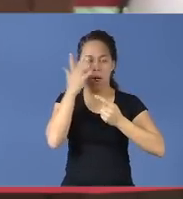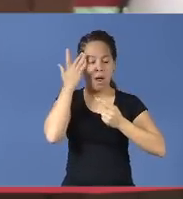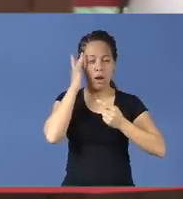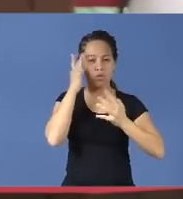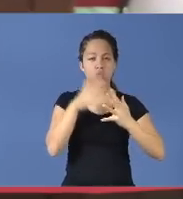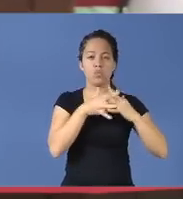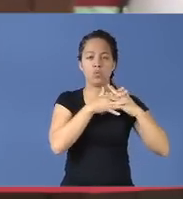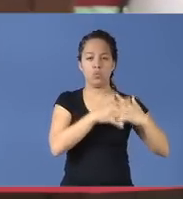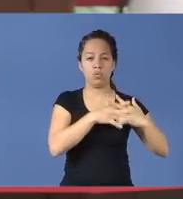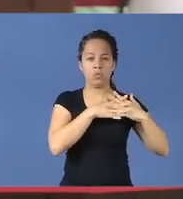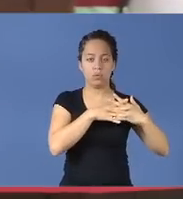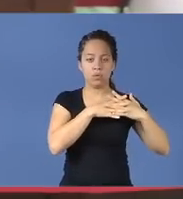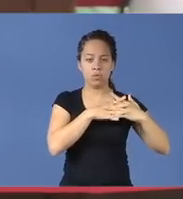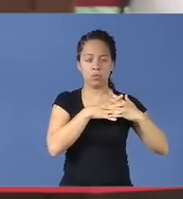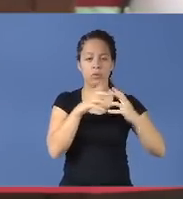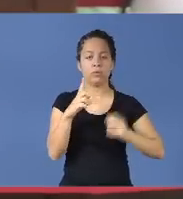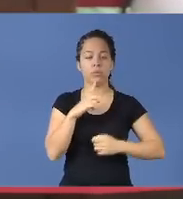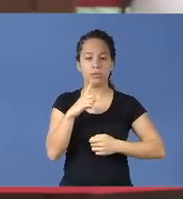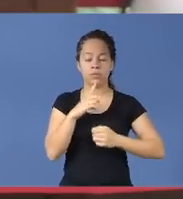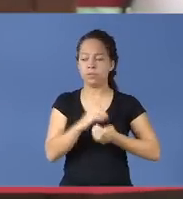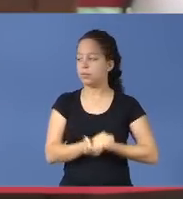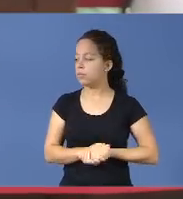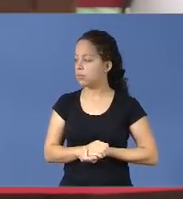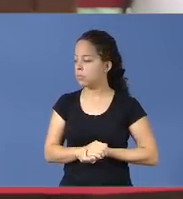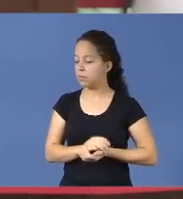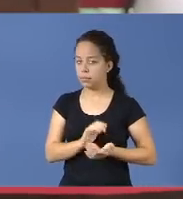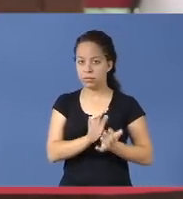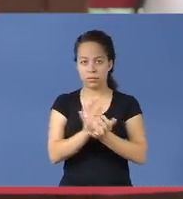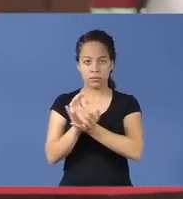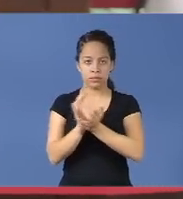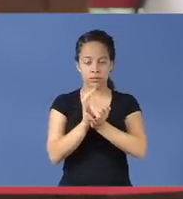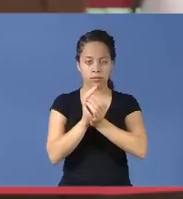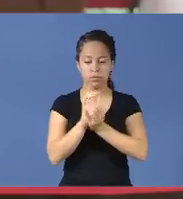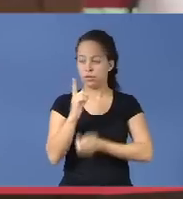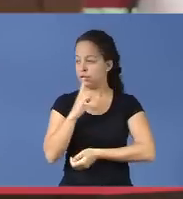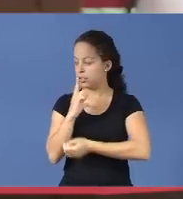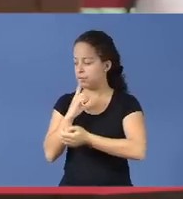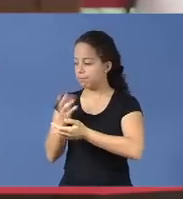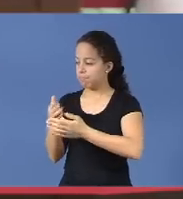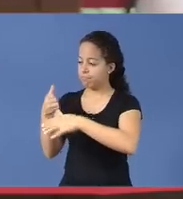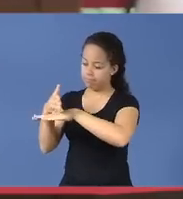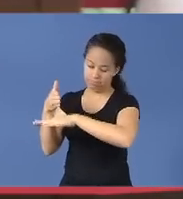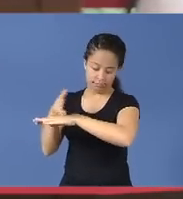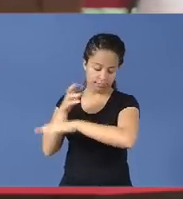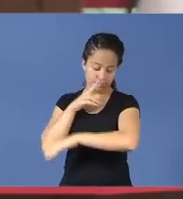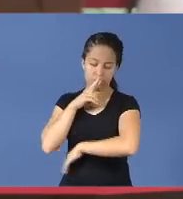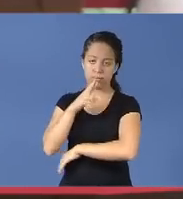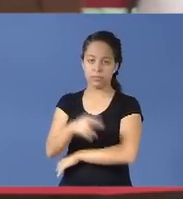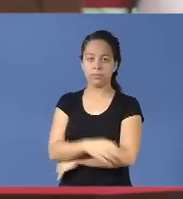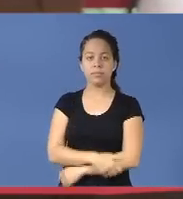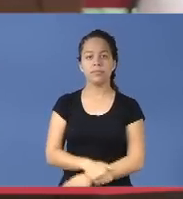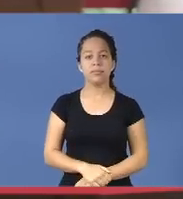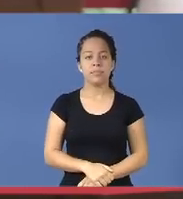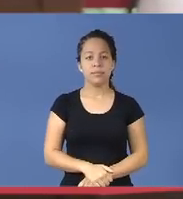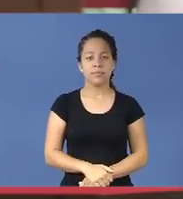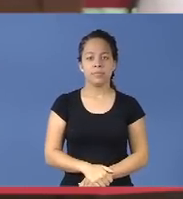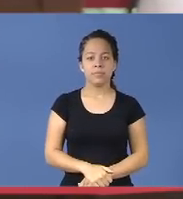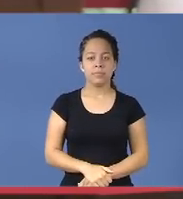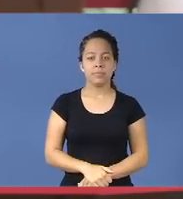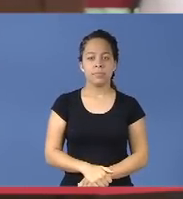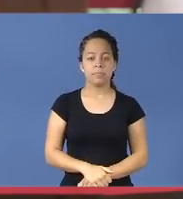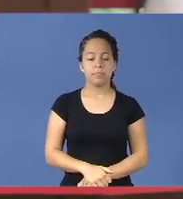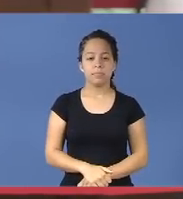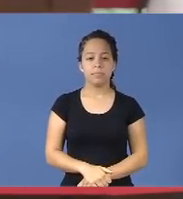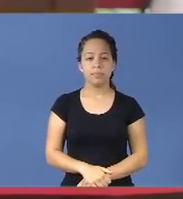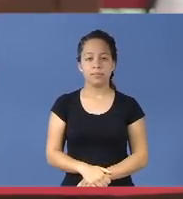irmãos não estão entendendo nada. Esse grupo de cá é que está participando da resposta. Vamos lá, lê o texto. Nós